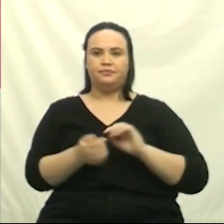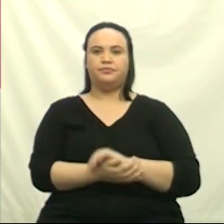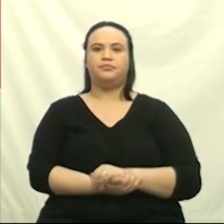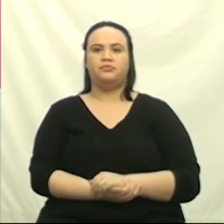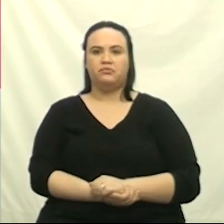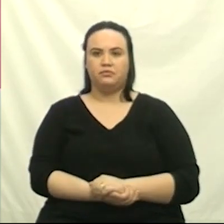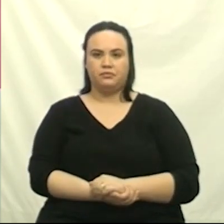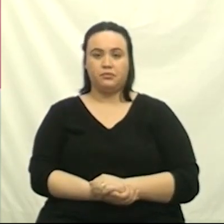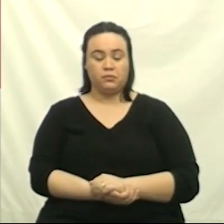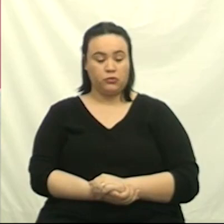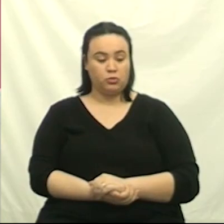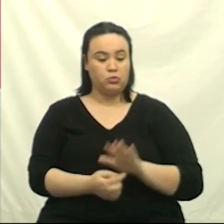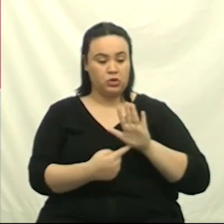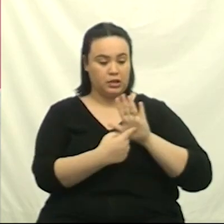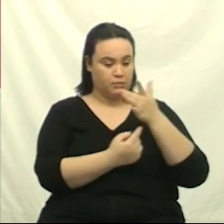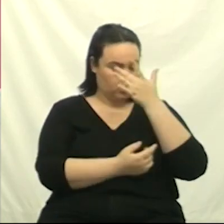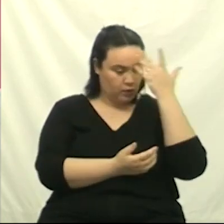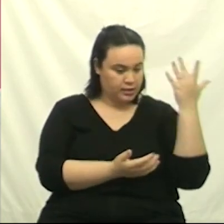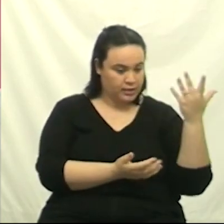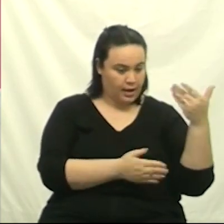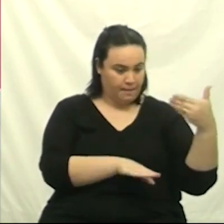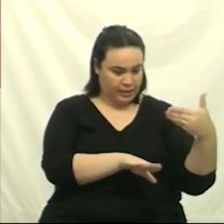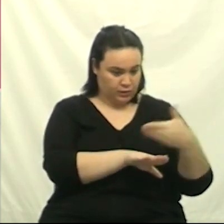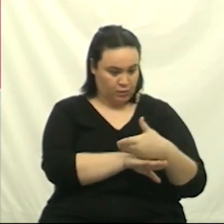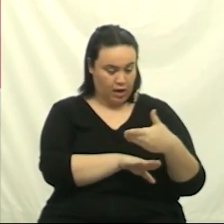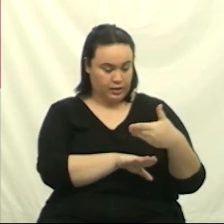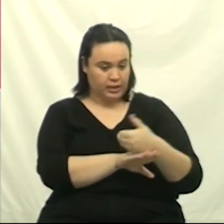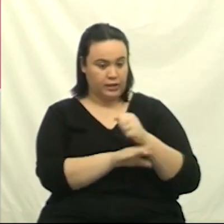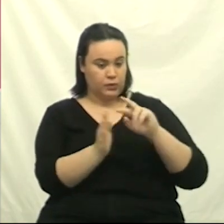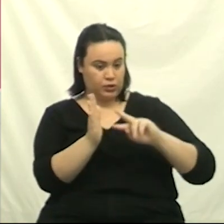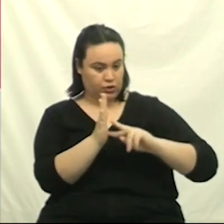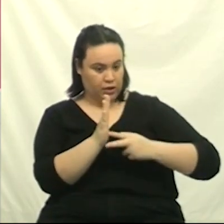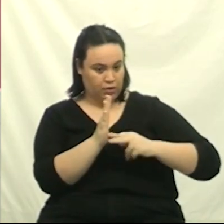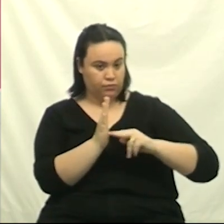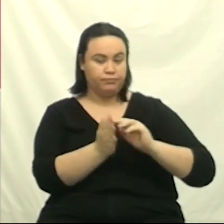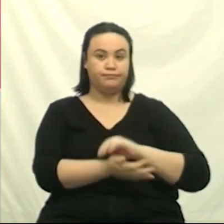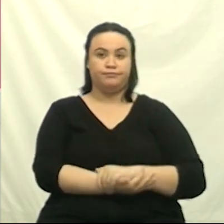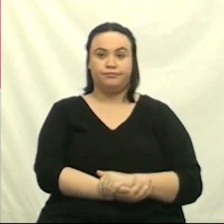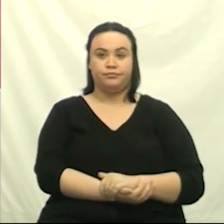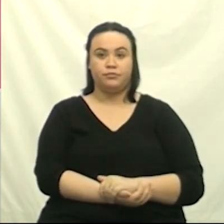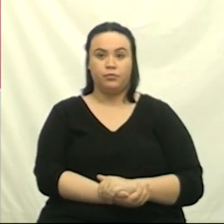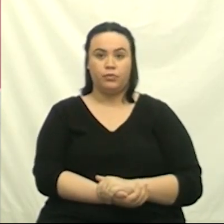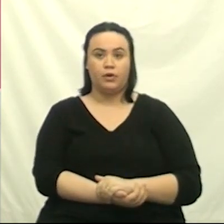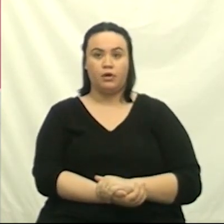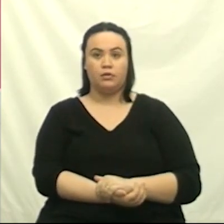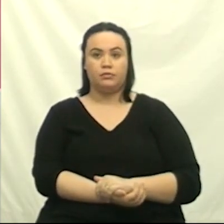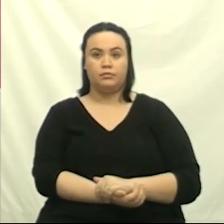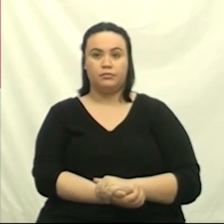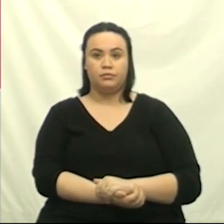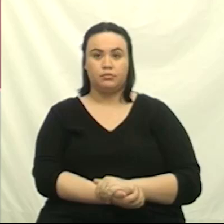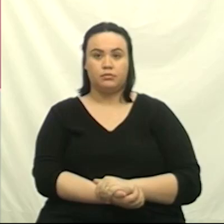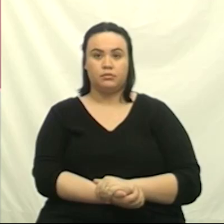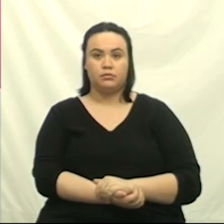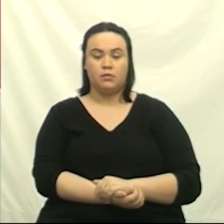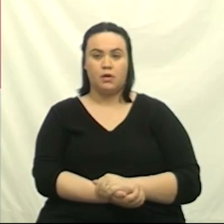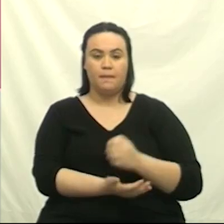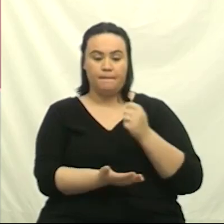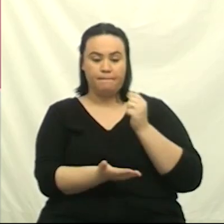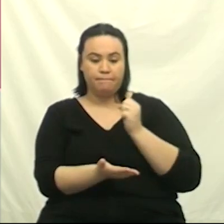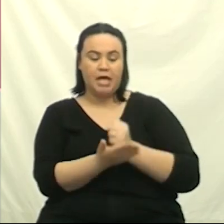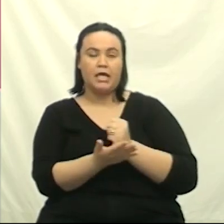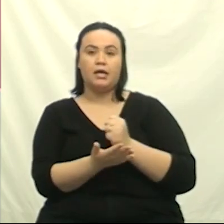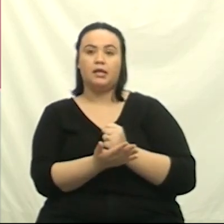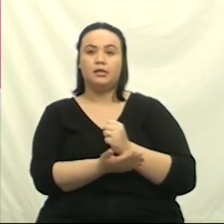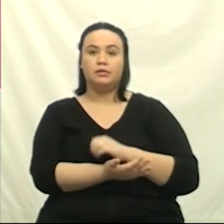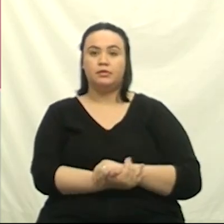convencer os associados se associar ao sindicato e fazer o desconto em folha fazer o desconto lá fazer o